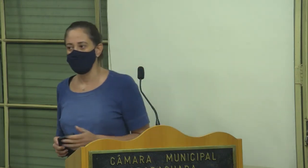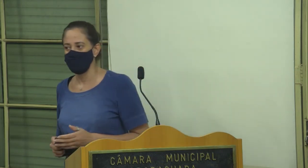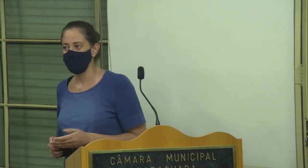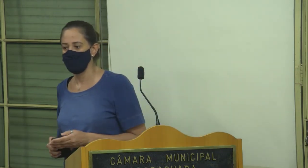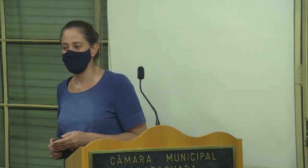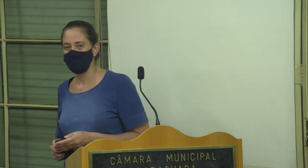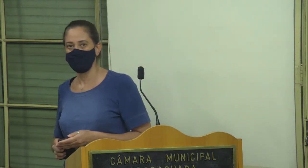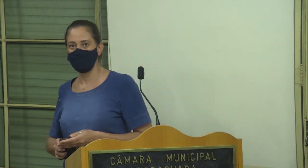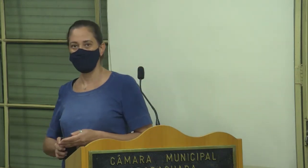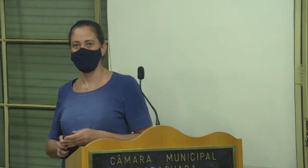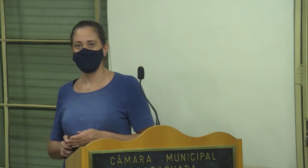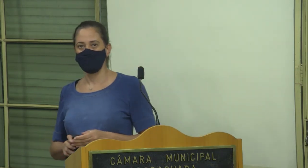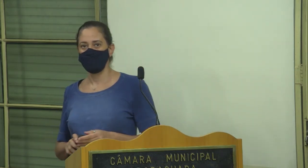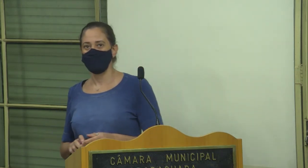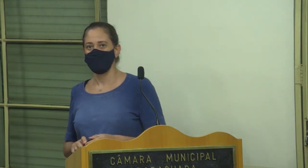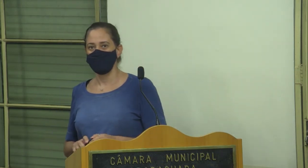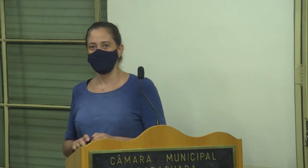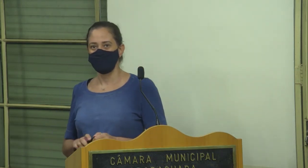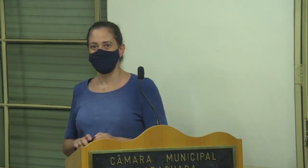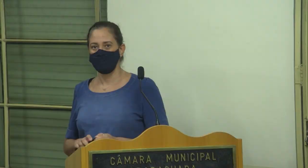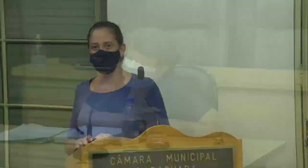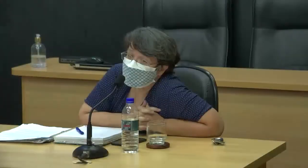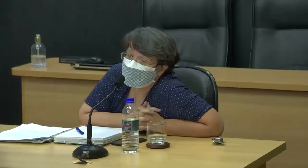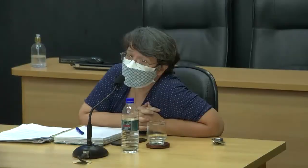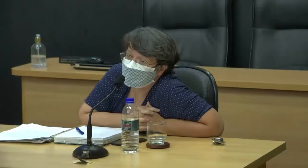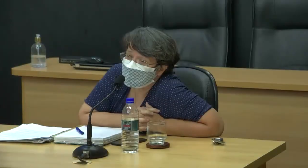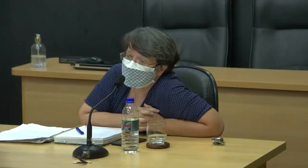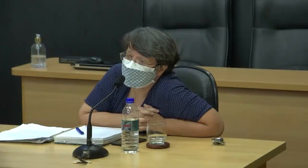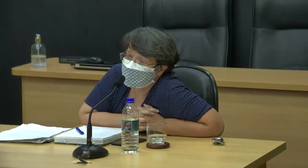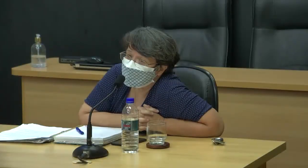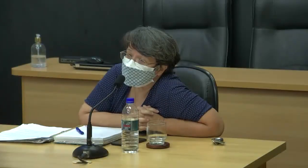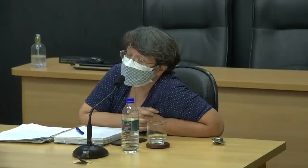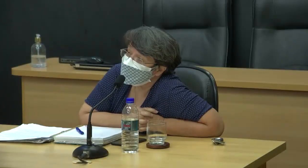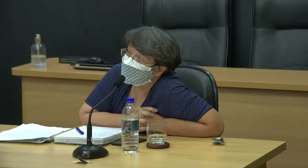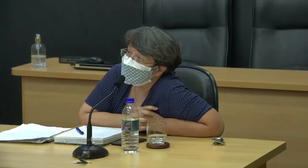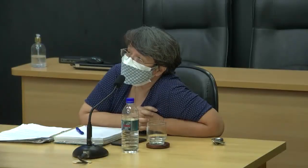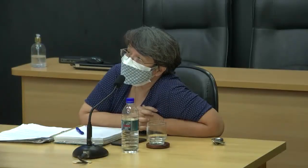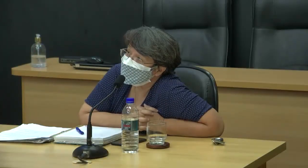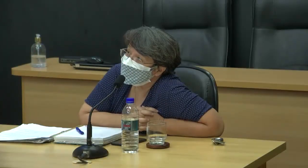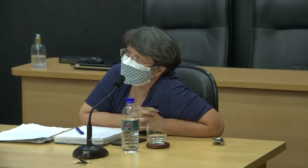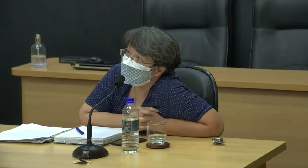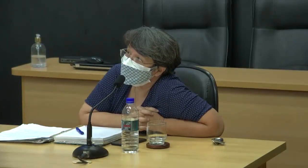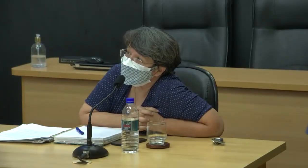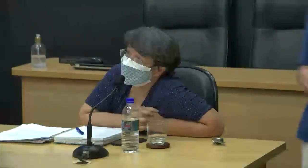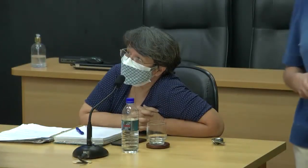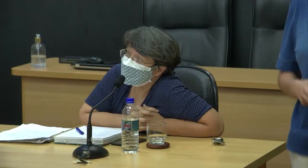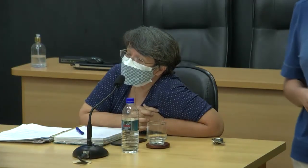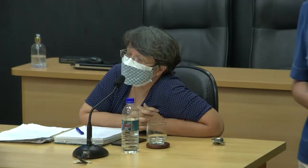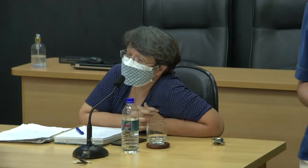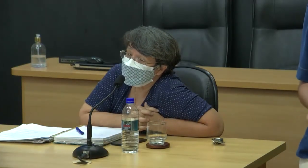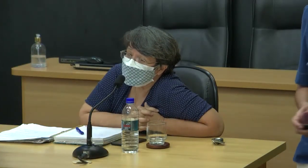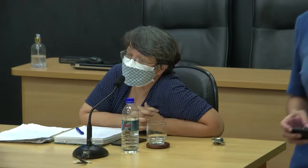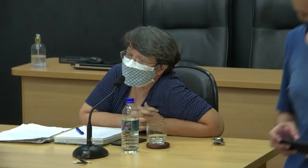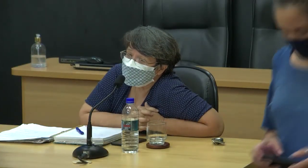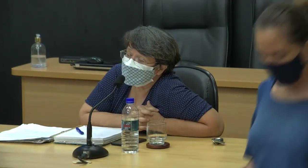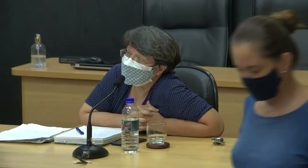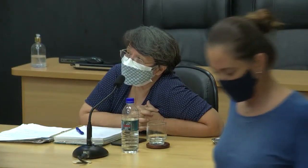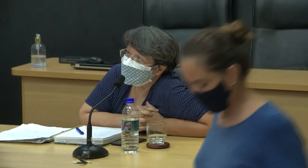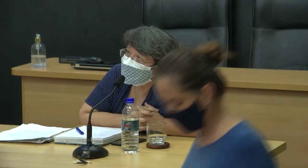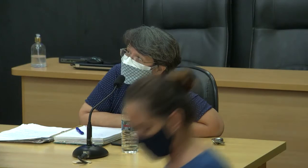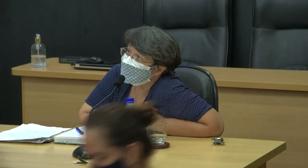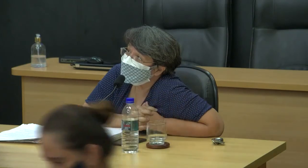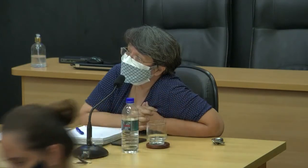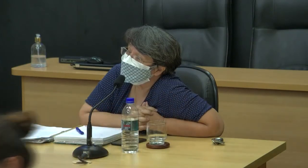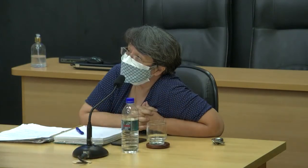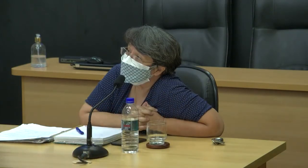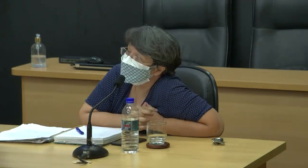Acho que da maternidade, doutora Demir, o senhor quer falar como que a gente adequou a maternidade para o atendimento? Antes do Ademir falar,